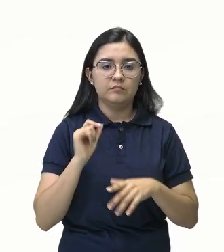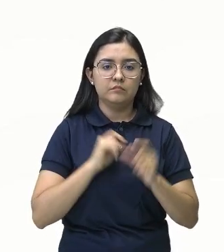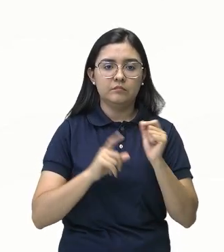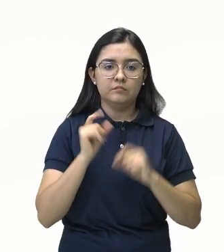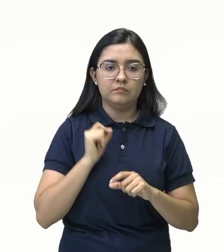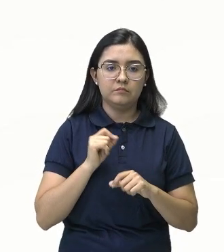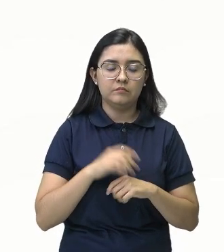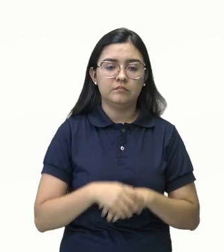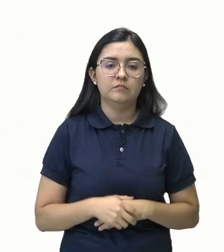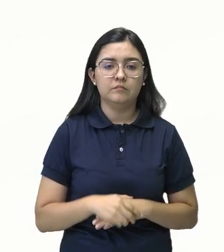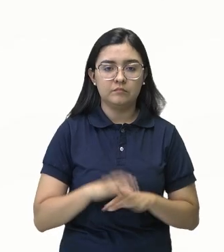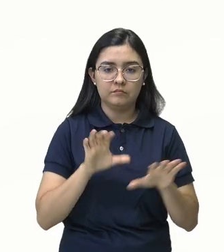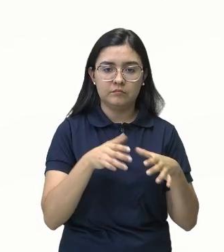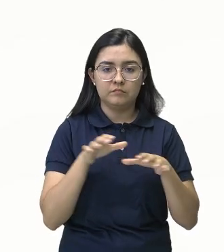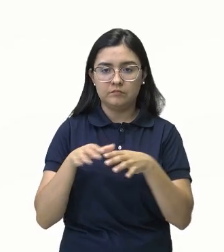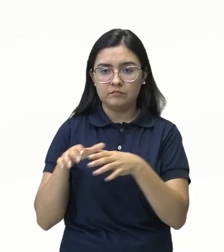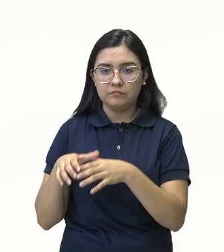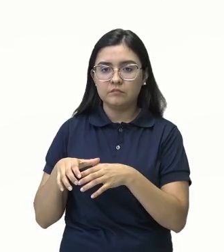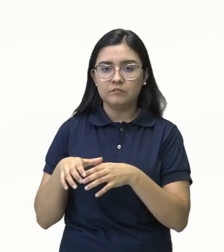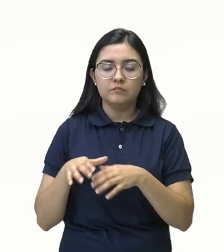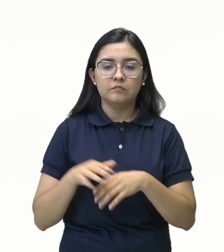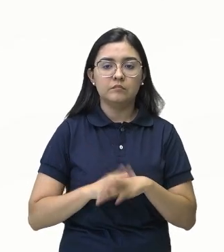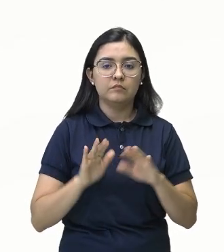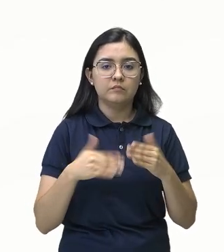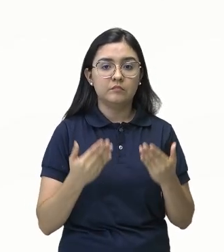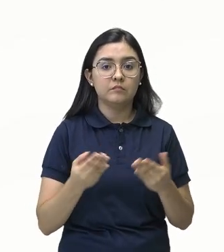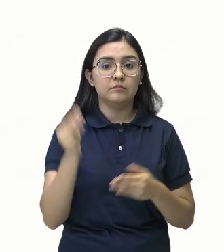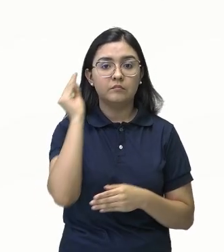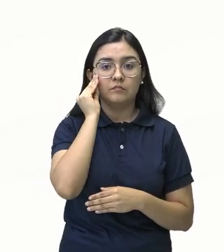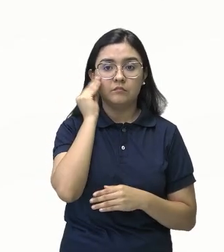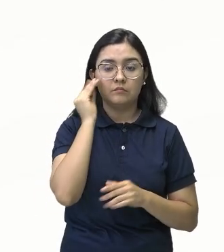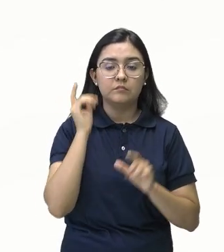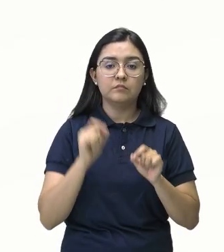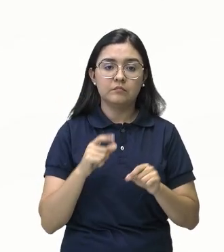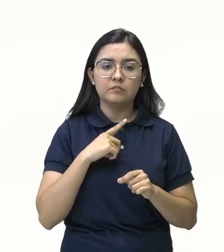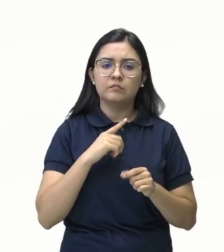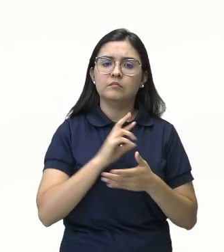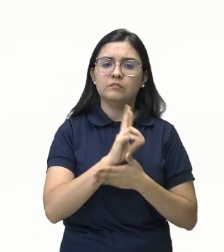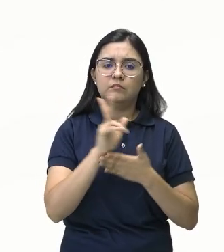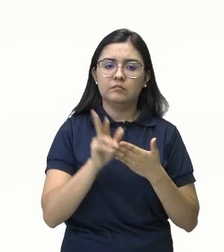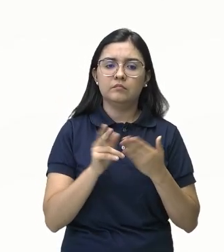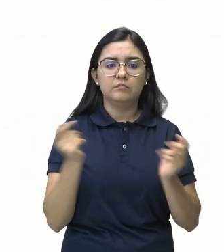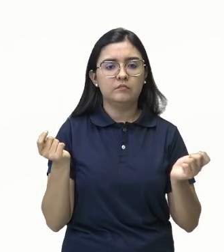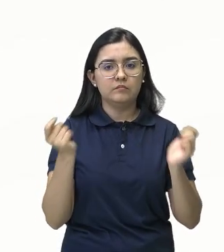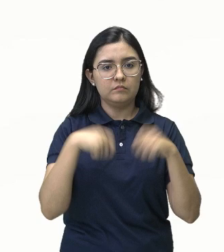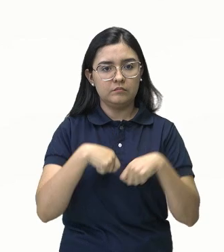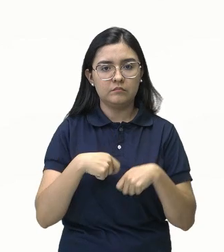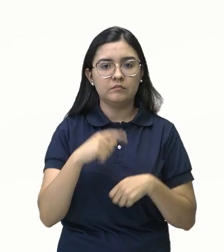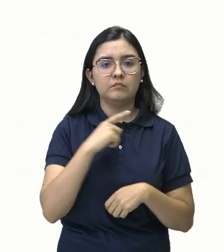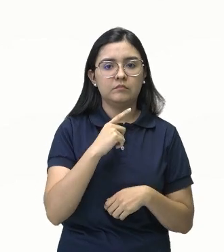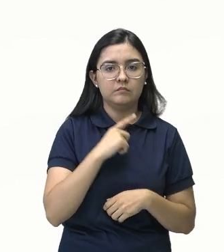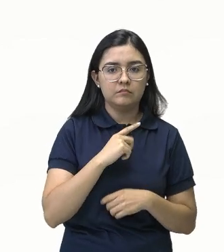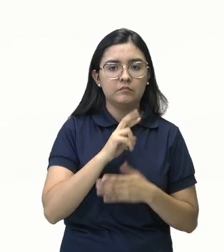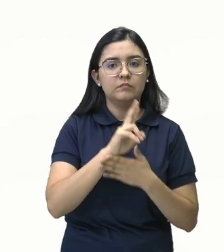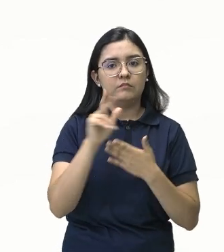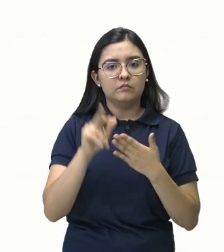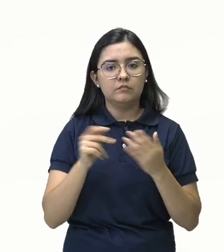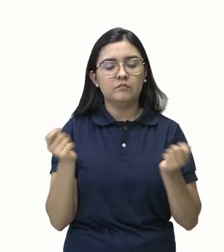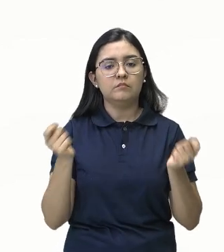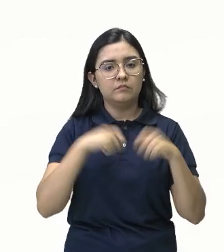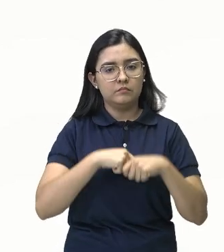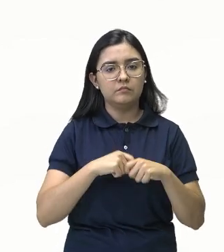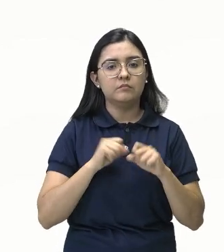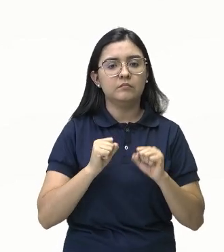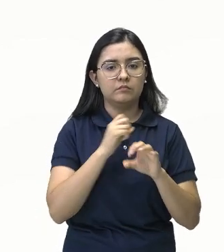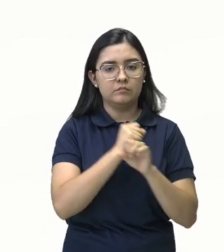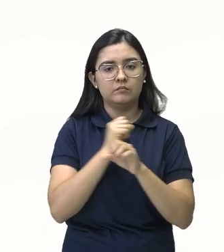minha comissão, tá? Então, observe aí que é muita possibilidade, né? A gente tem aí muitas formas que a gente pode